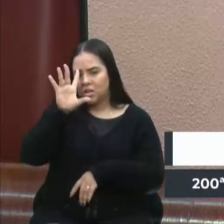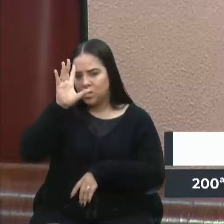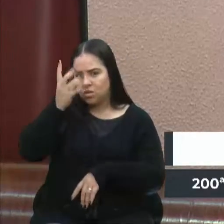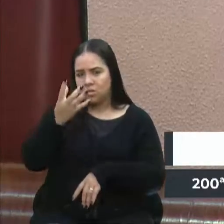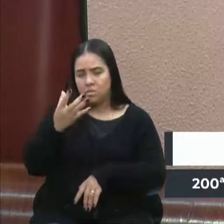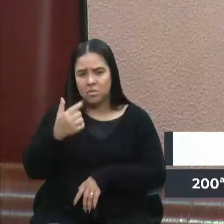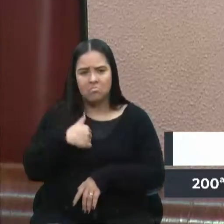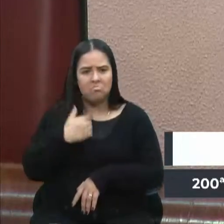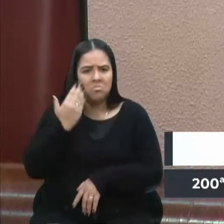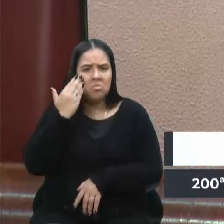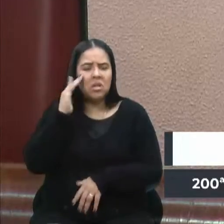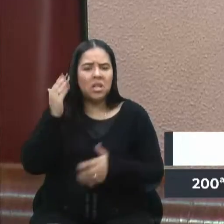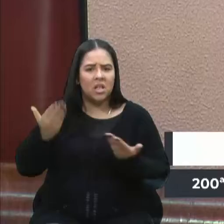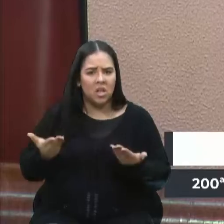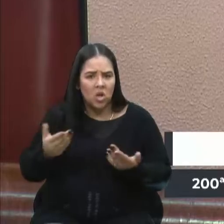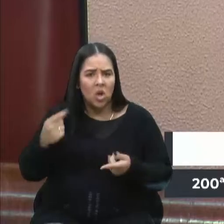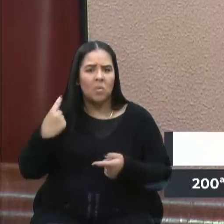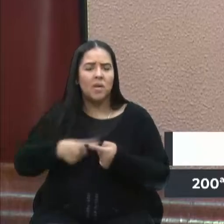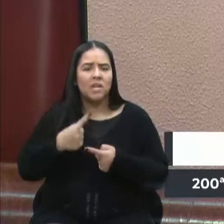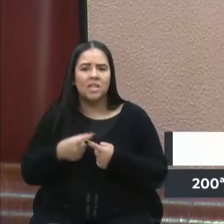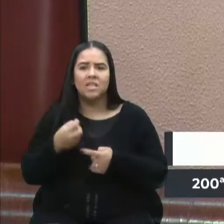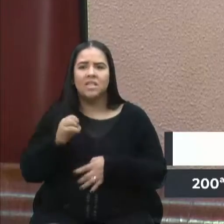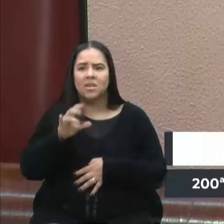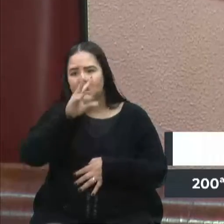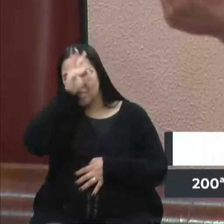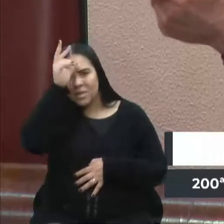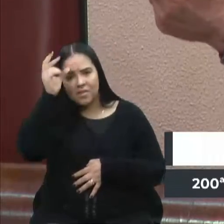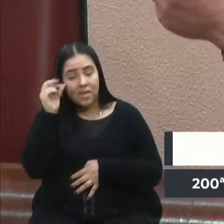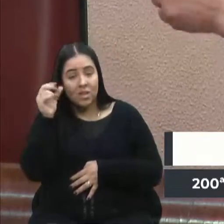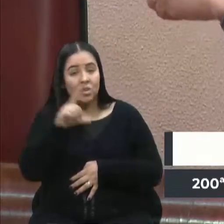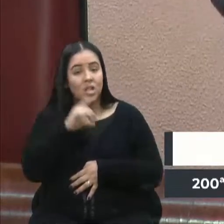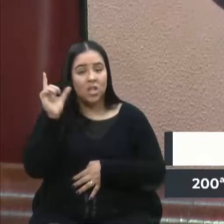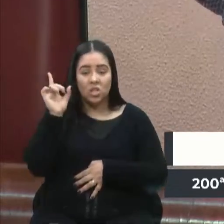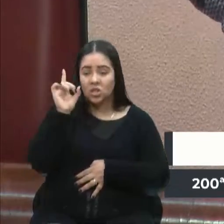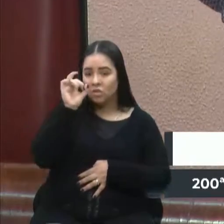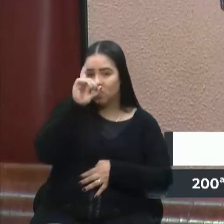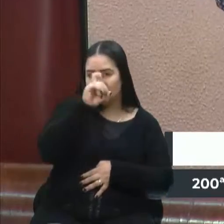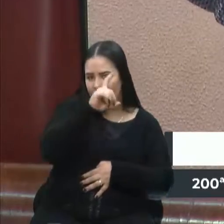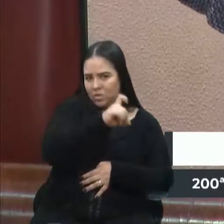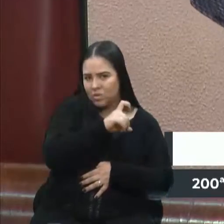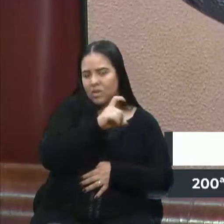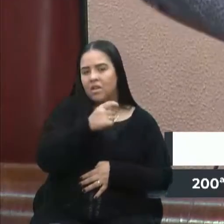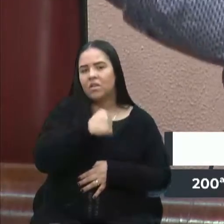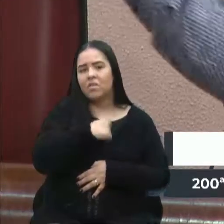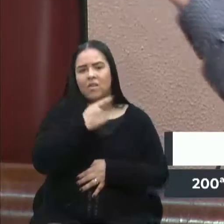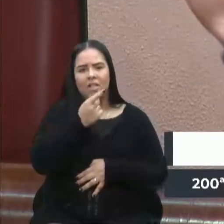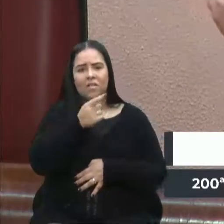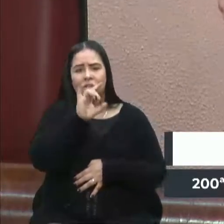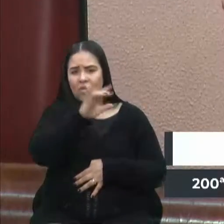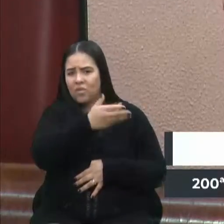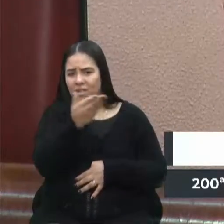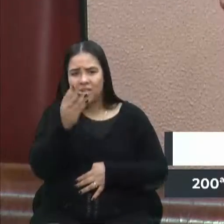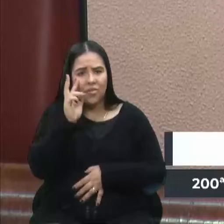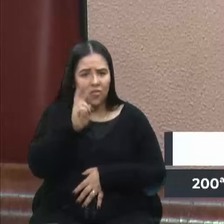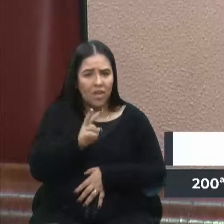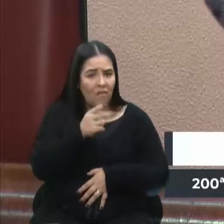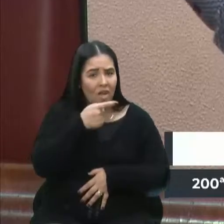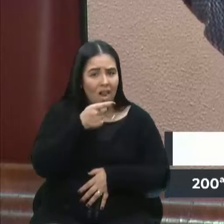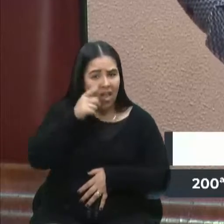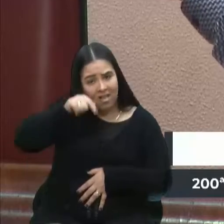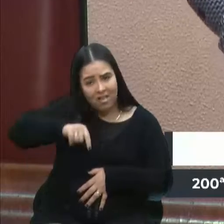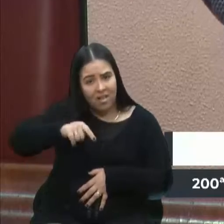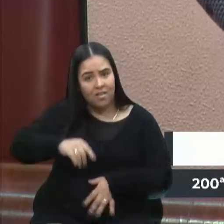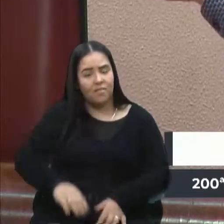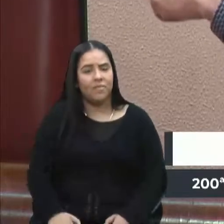Então eu não entendo, quando o prefeito tem dificuldade, falava aqui, é só vocês buscarem as falas. O